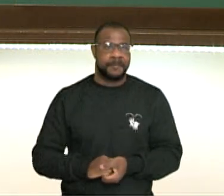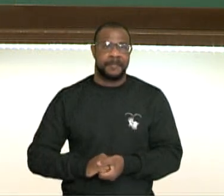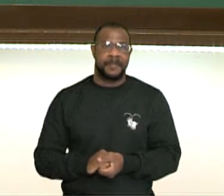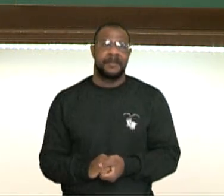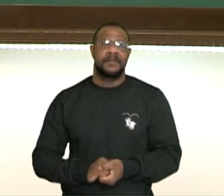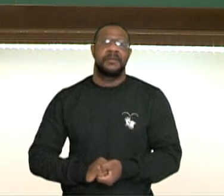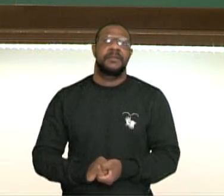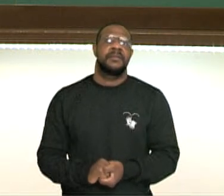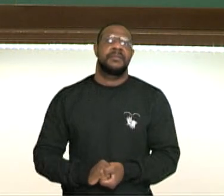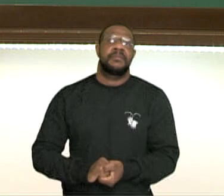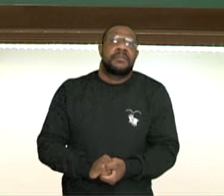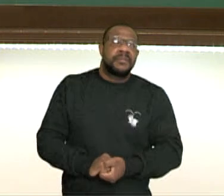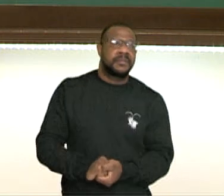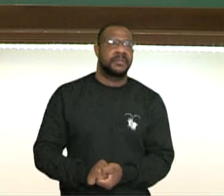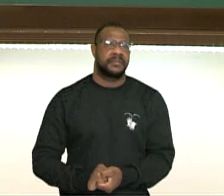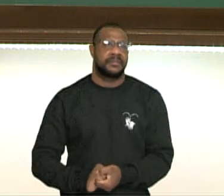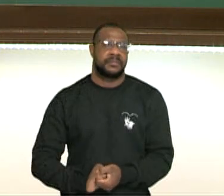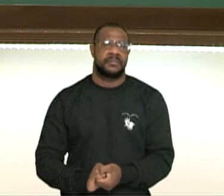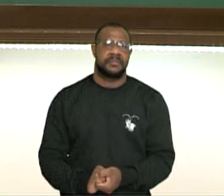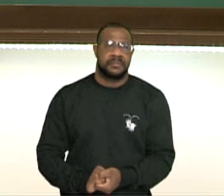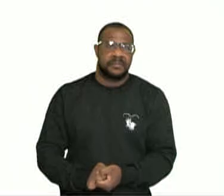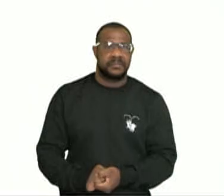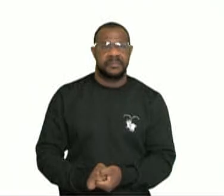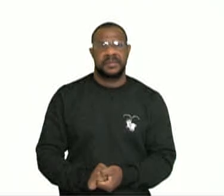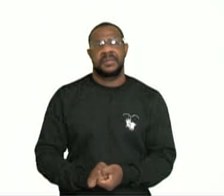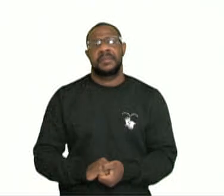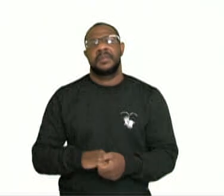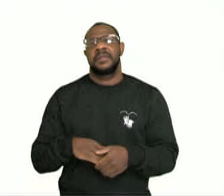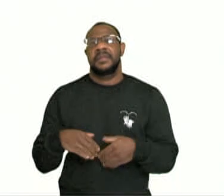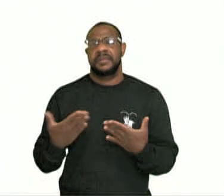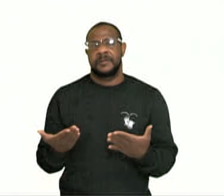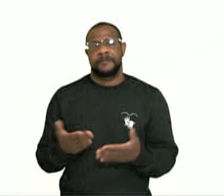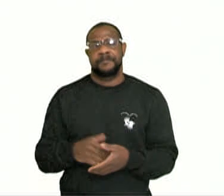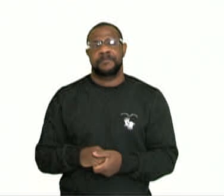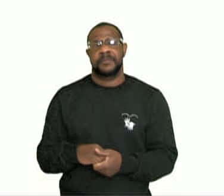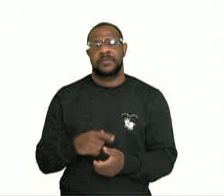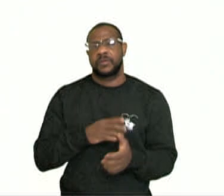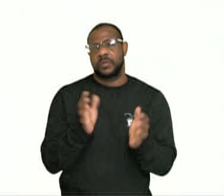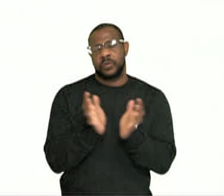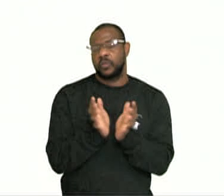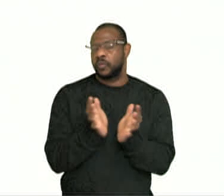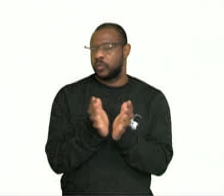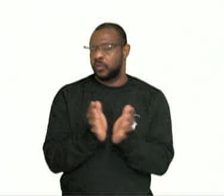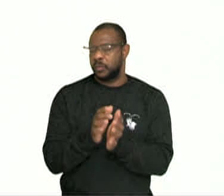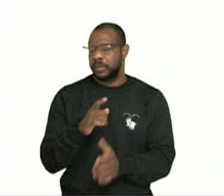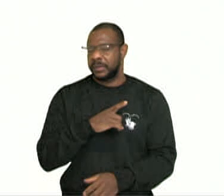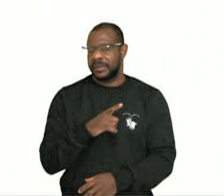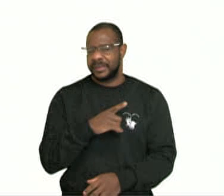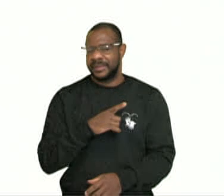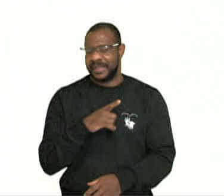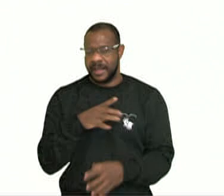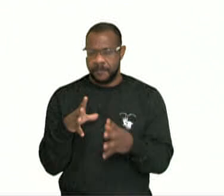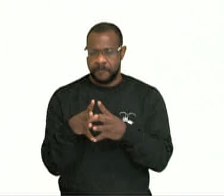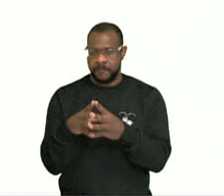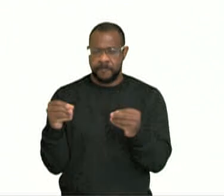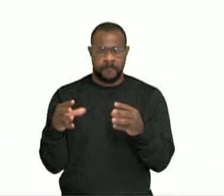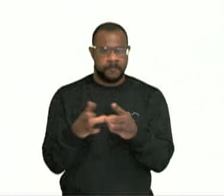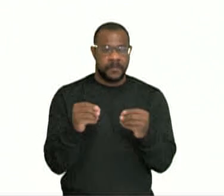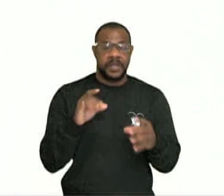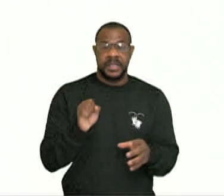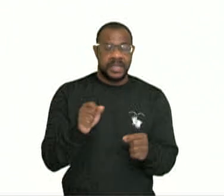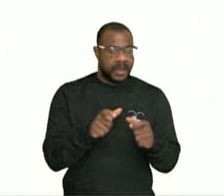tá? Disse que uma espécie encontra-se ameaçada quando a população